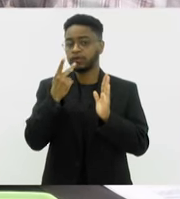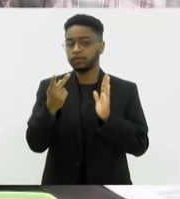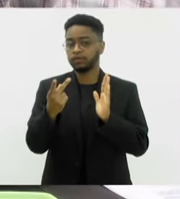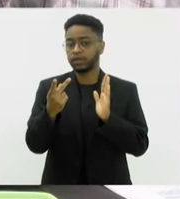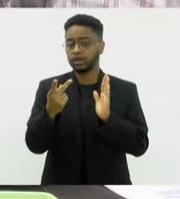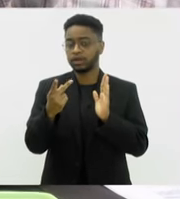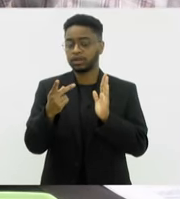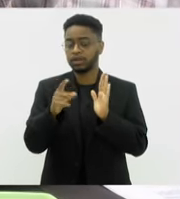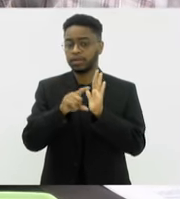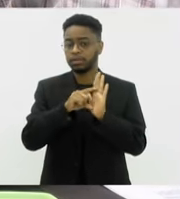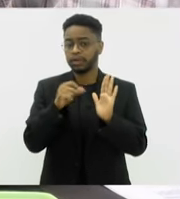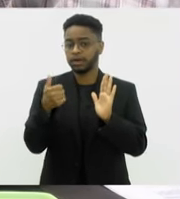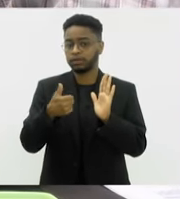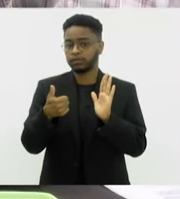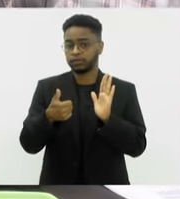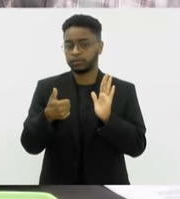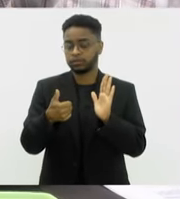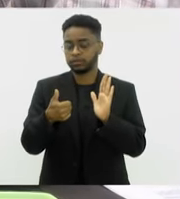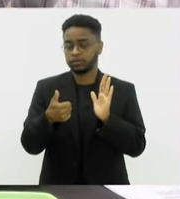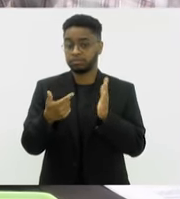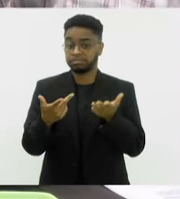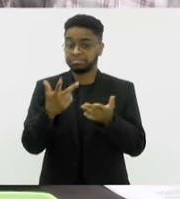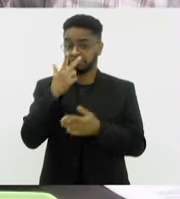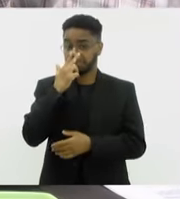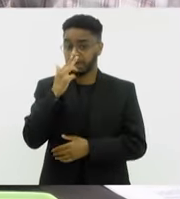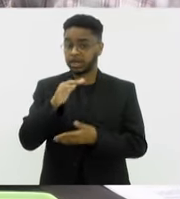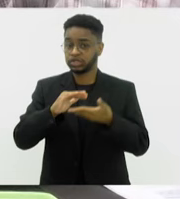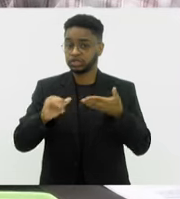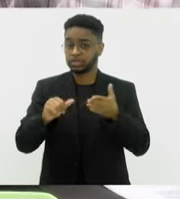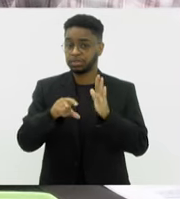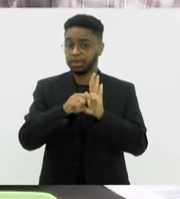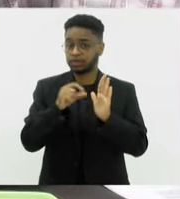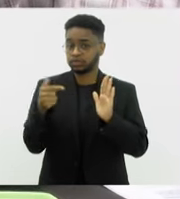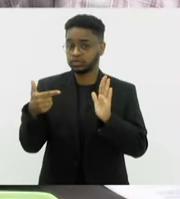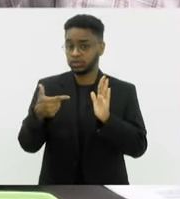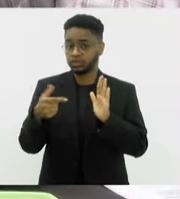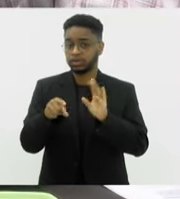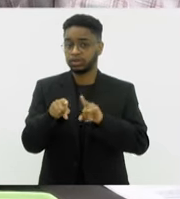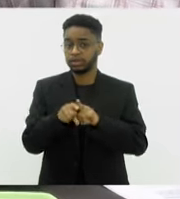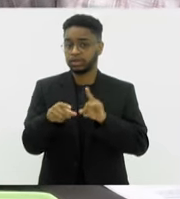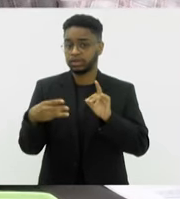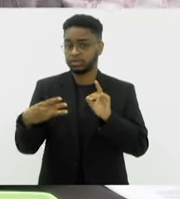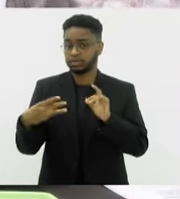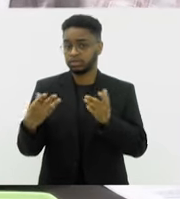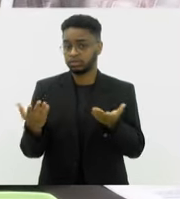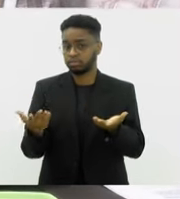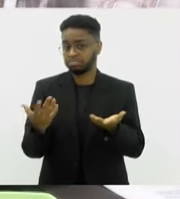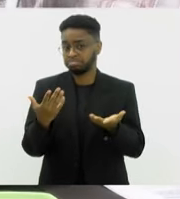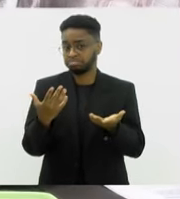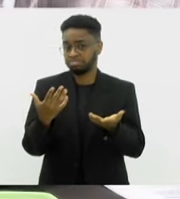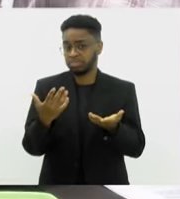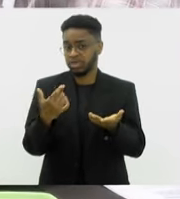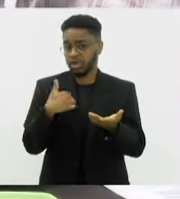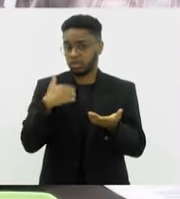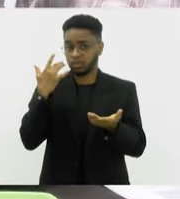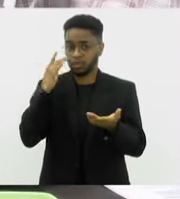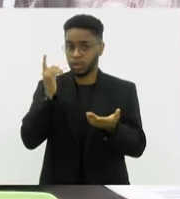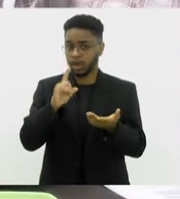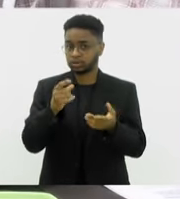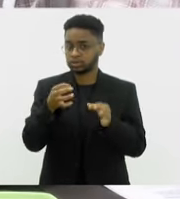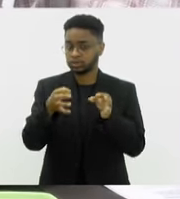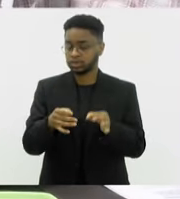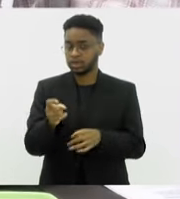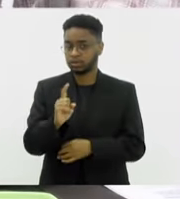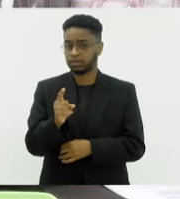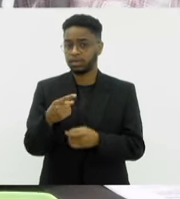o parágrafo 1º e dá a impressão que tira o 2º e o 3º do 11. Aí não seria justo isso, porque